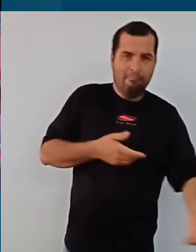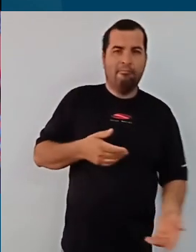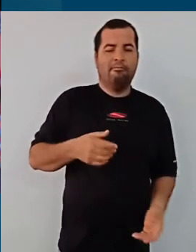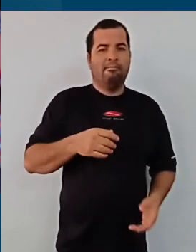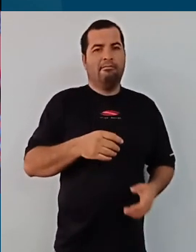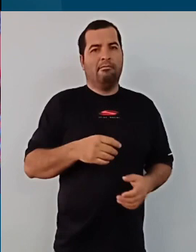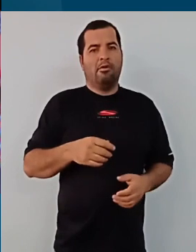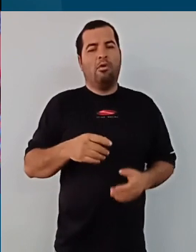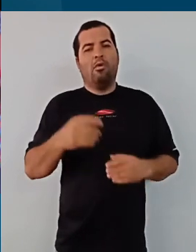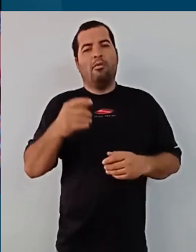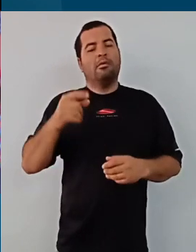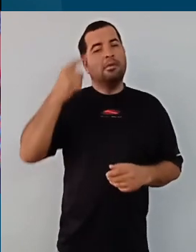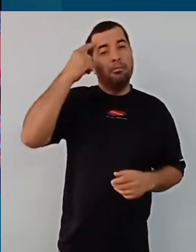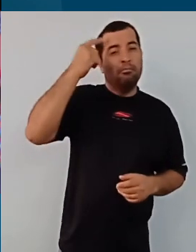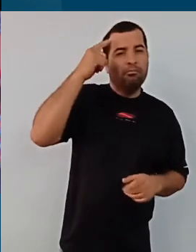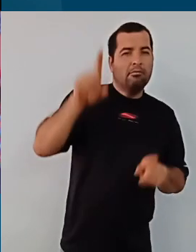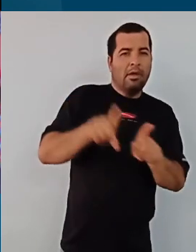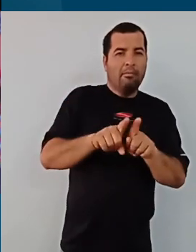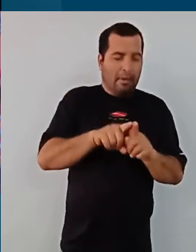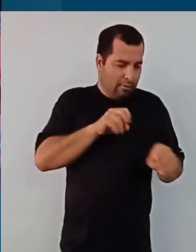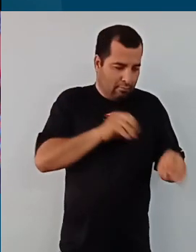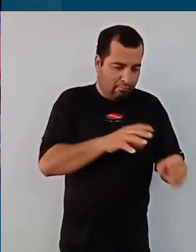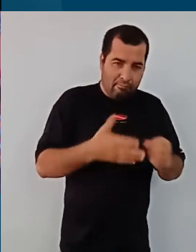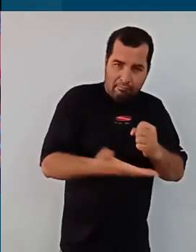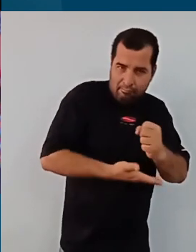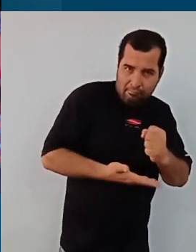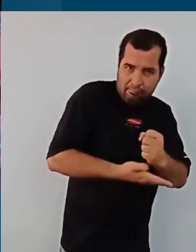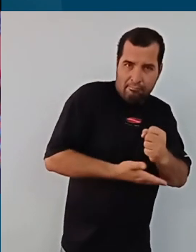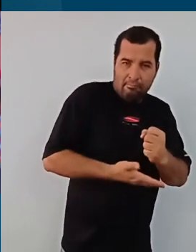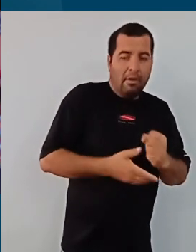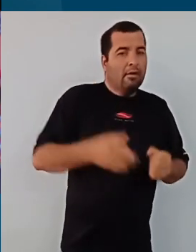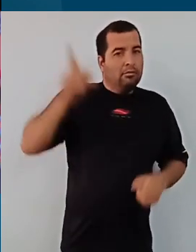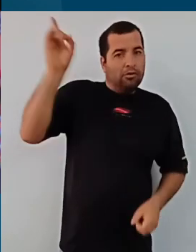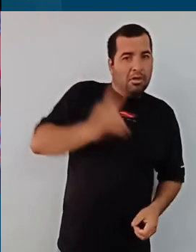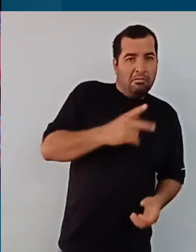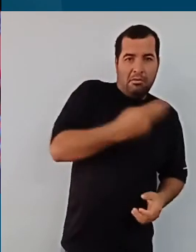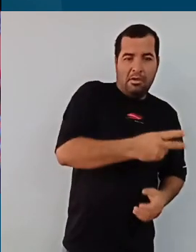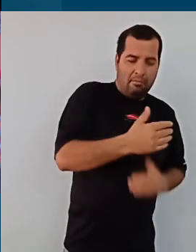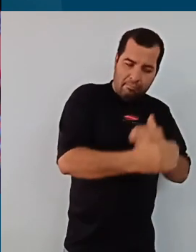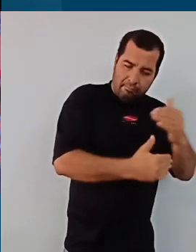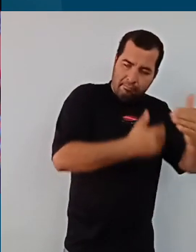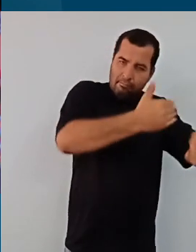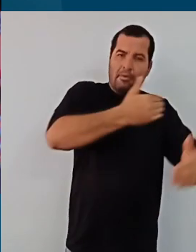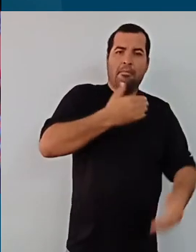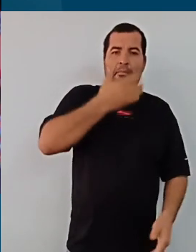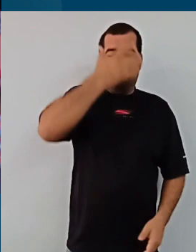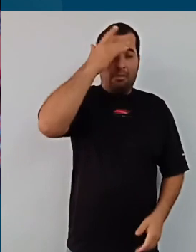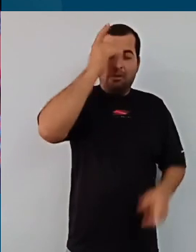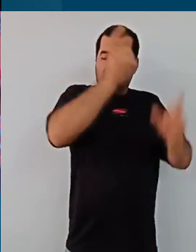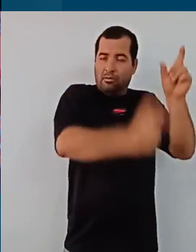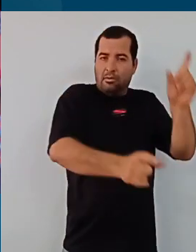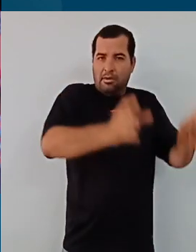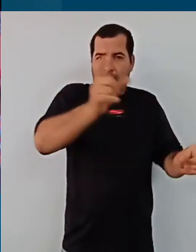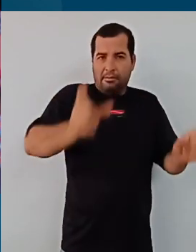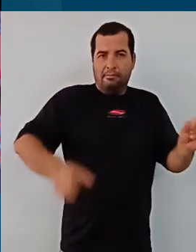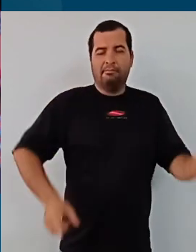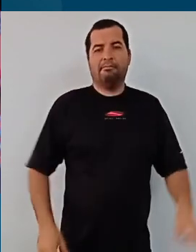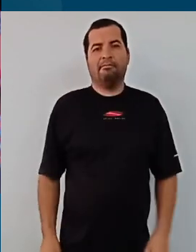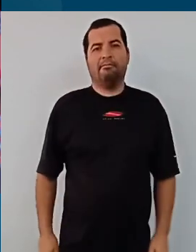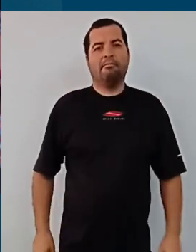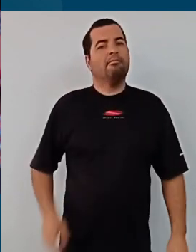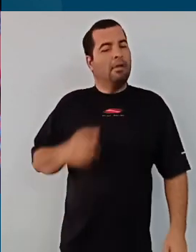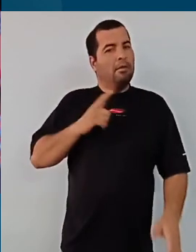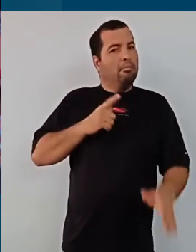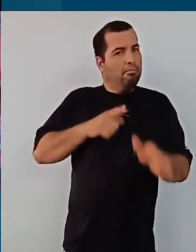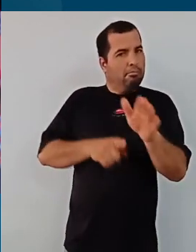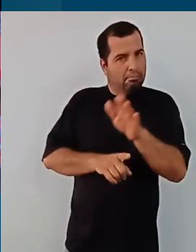concepção da educação básica como direito ao desenvolvimento humano, à realização humana? Então, acho que esse conjunto de